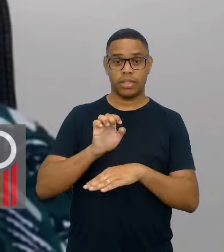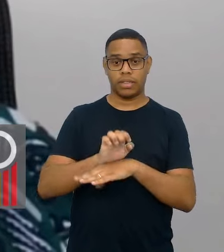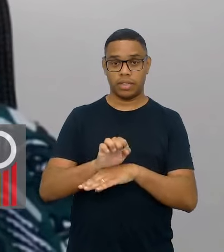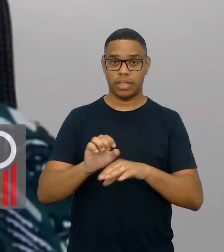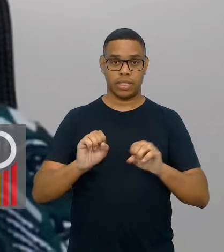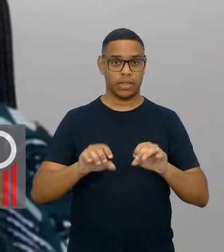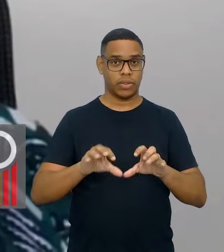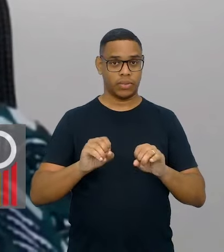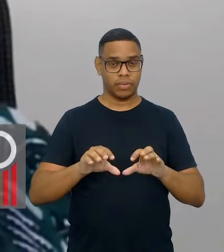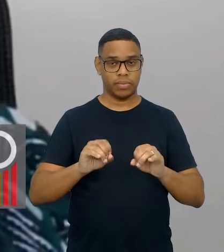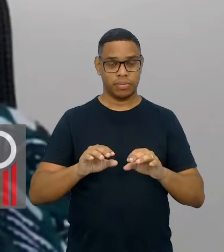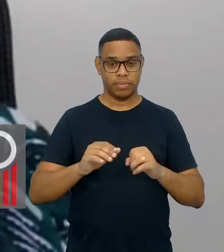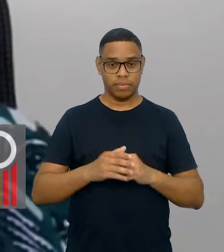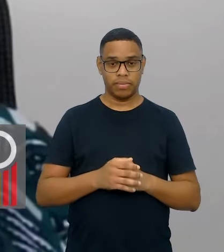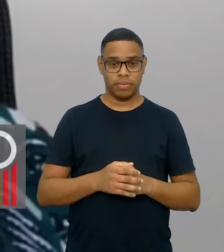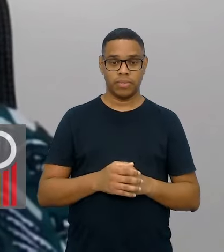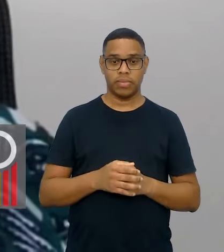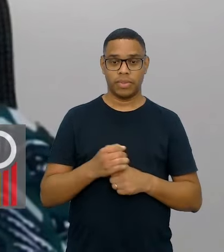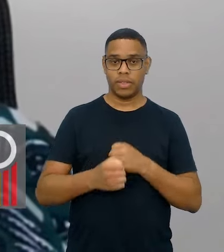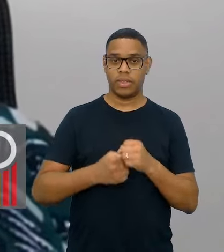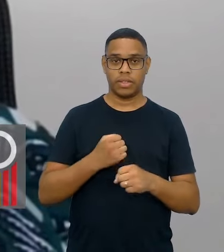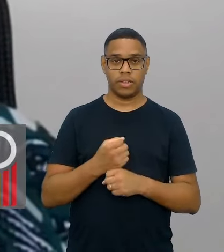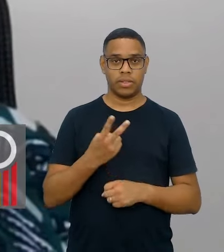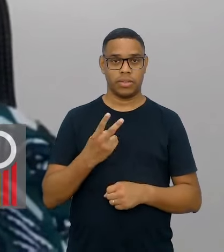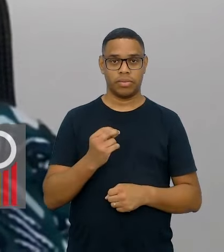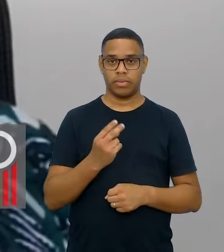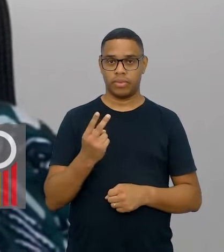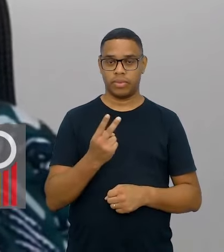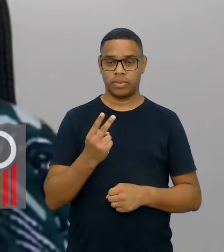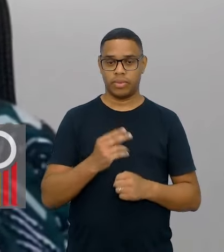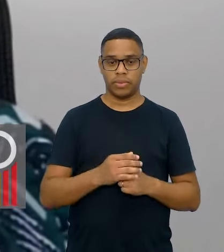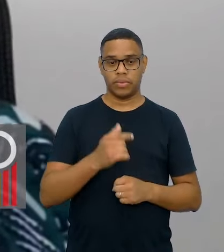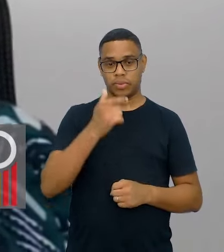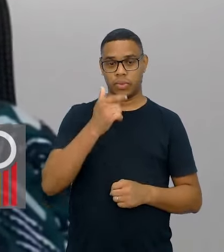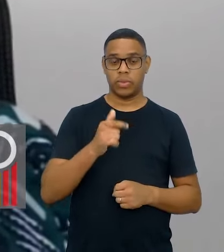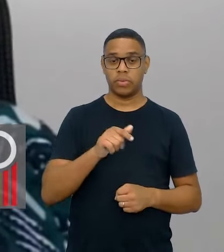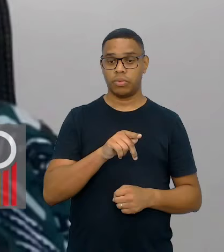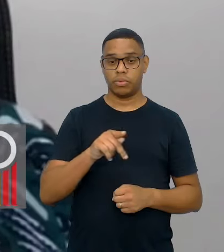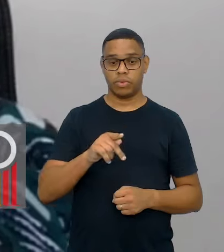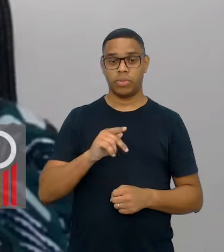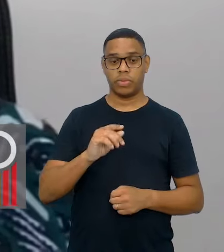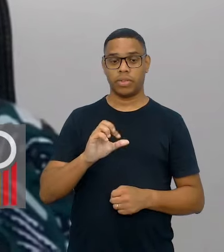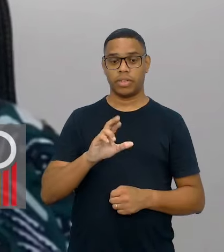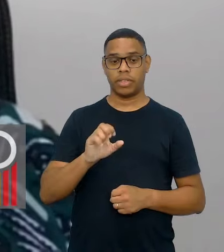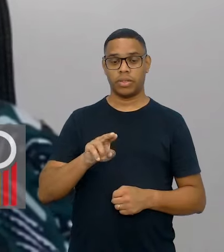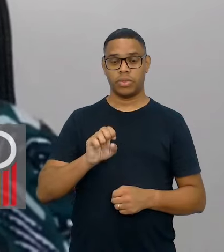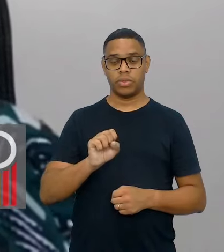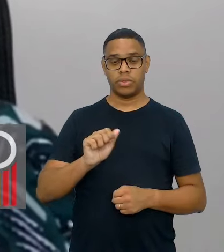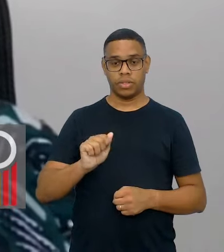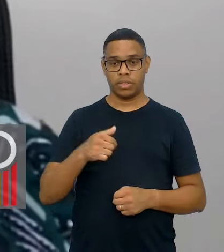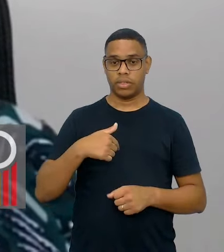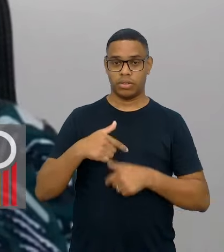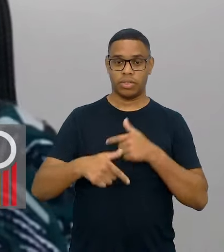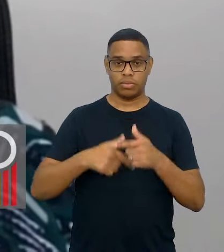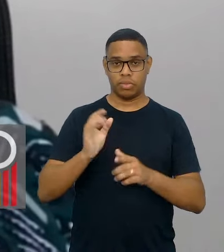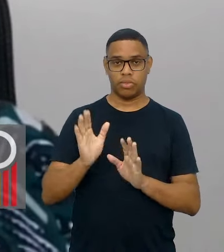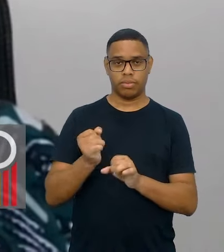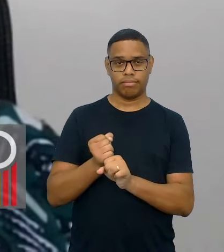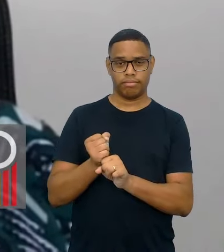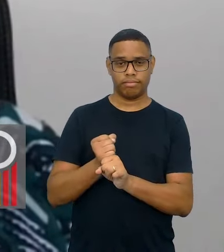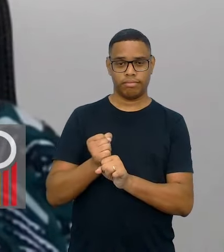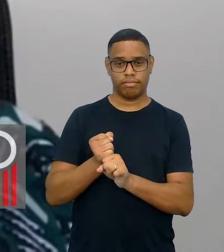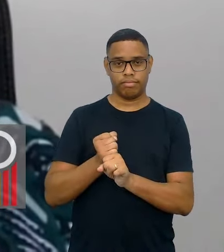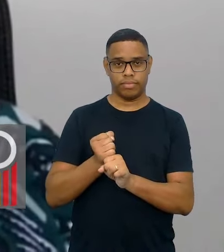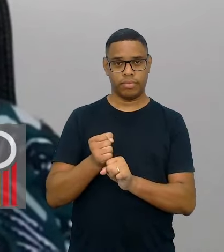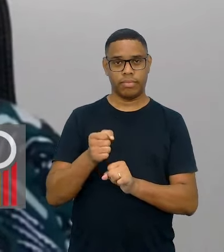de Educação, neste ano de 2022. Eu sou a professora Creuza, eu trabalho há muito tempo aqui